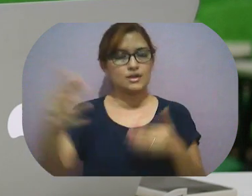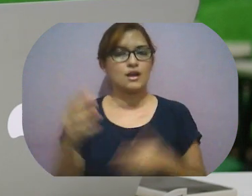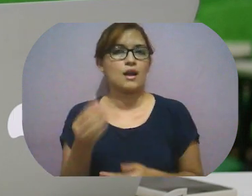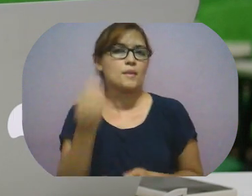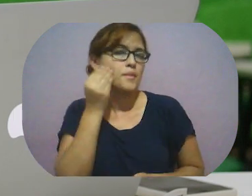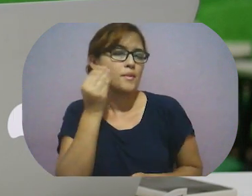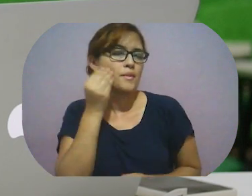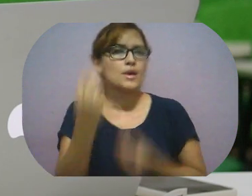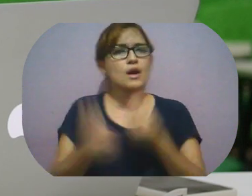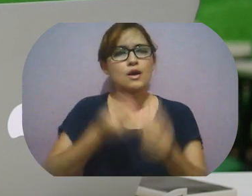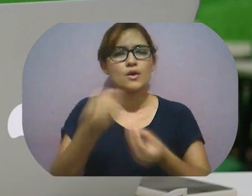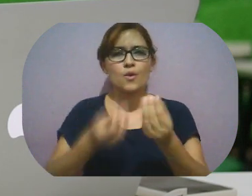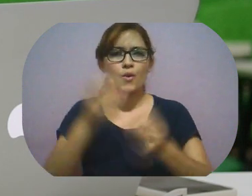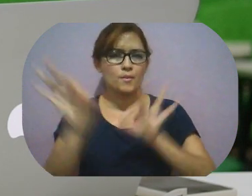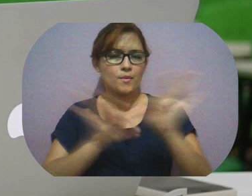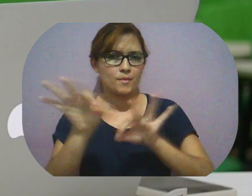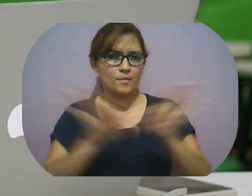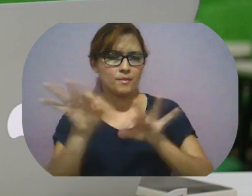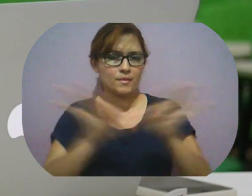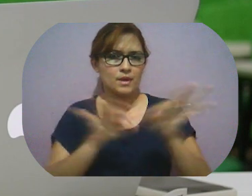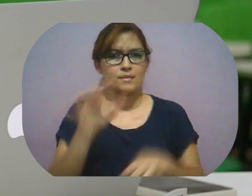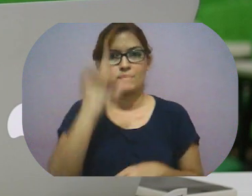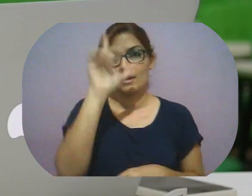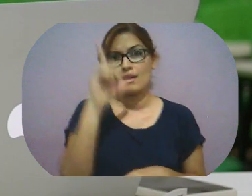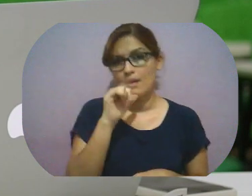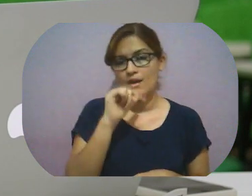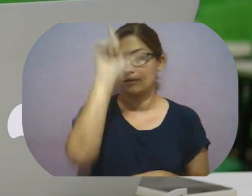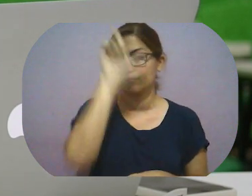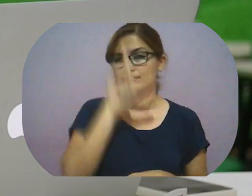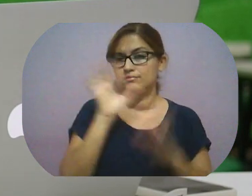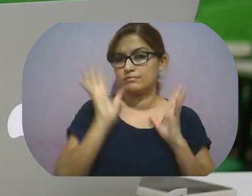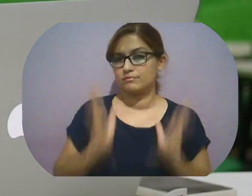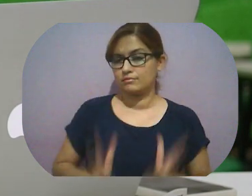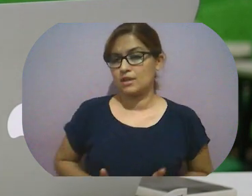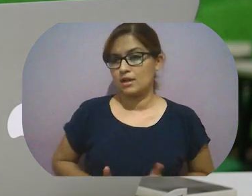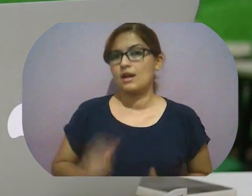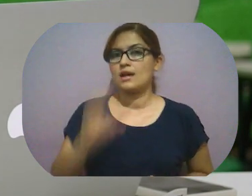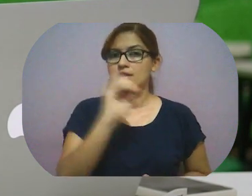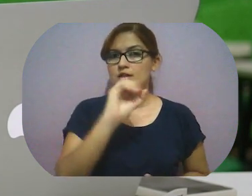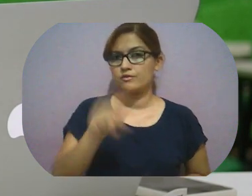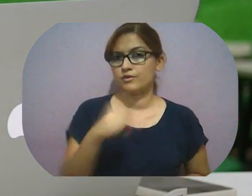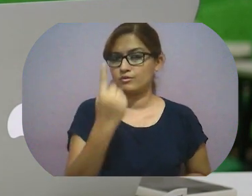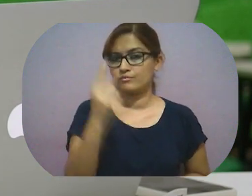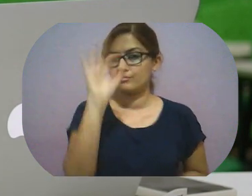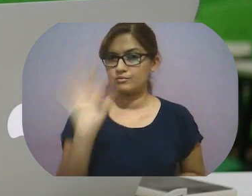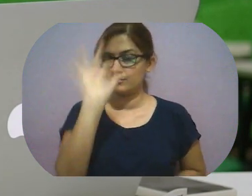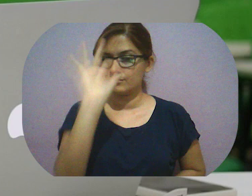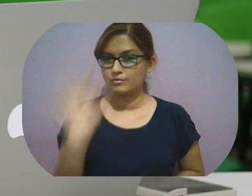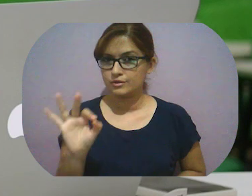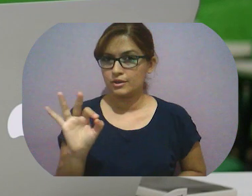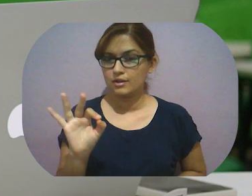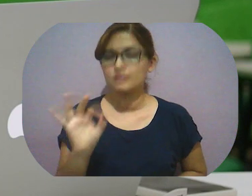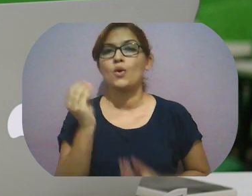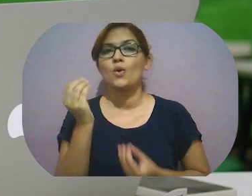vocês como a gente prepara a solução da água sanitária a 0,1%, que ajuda a